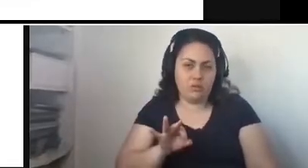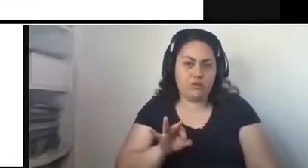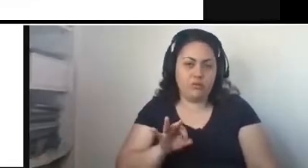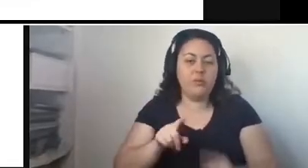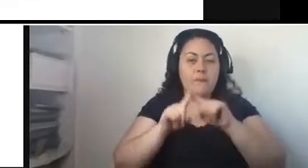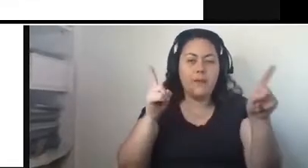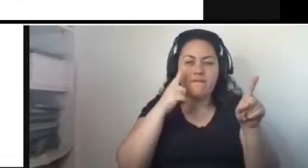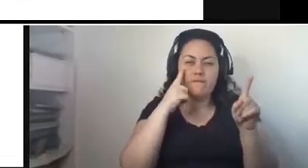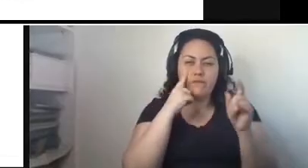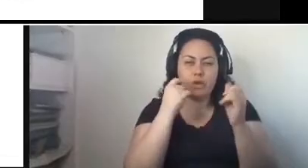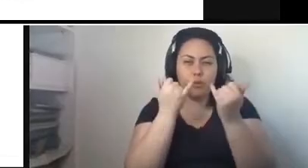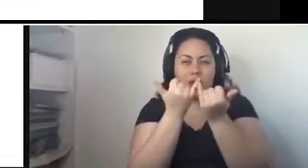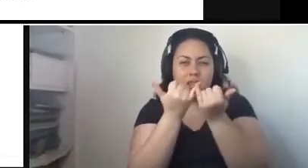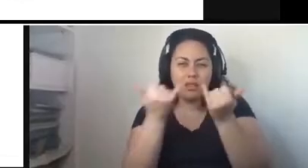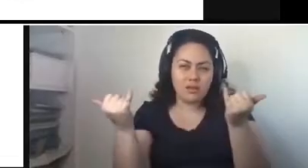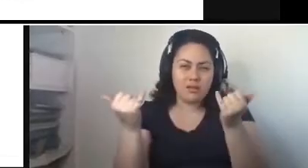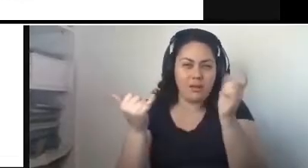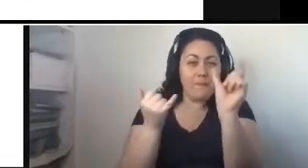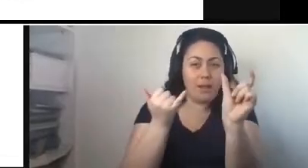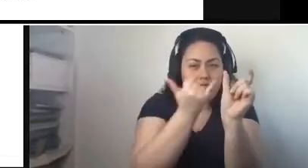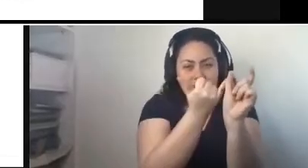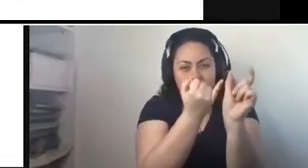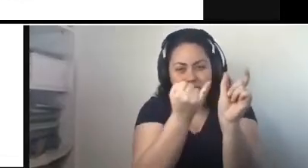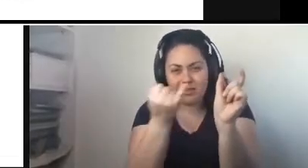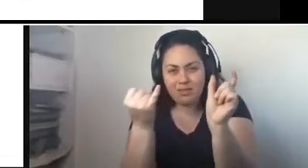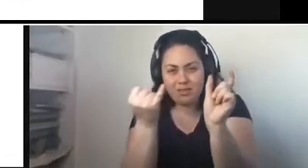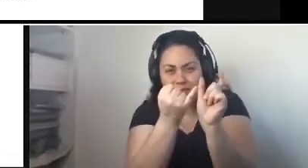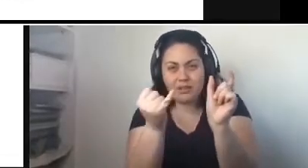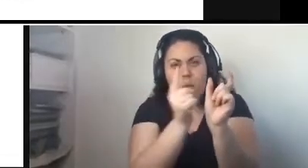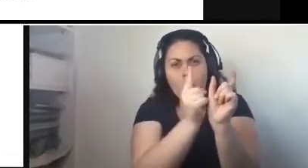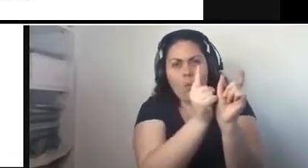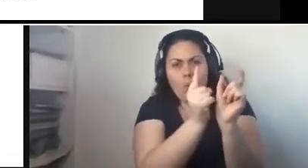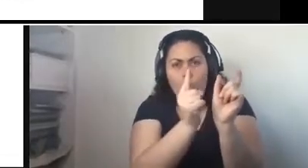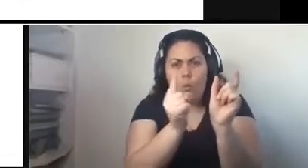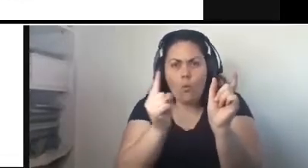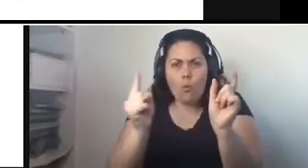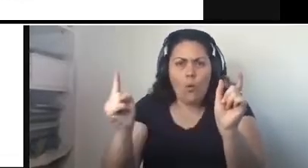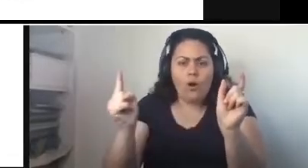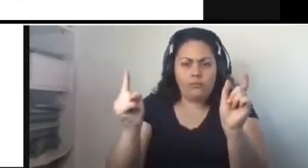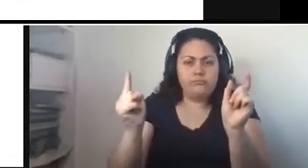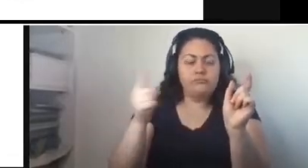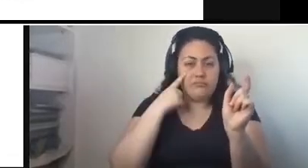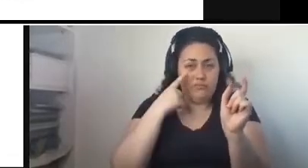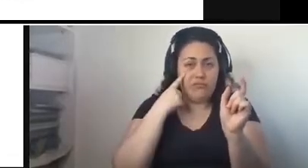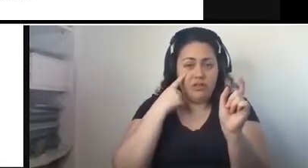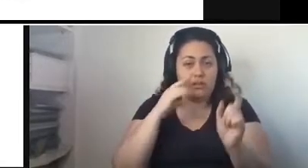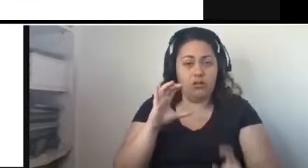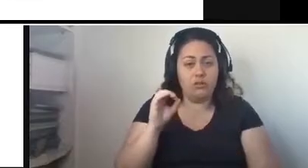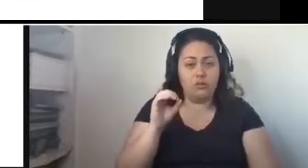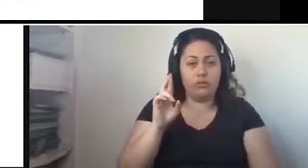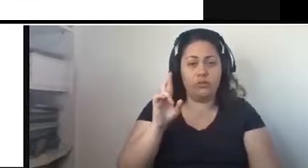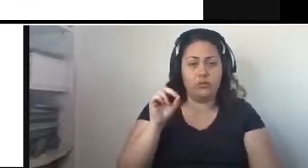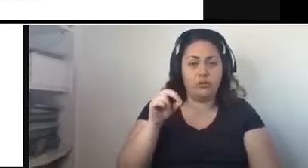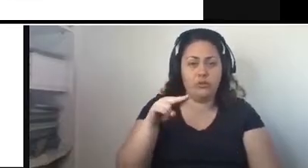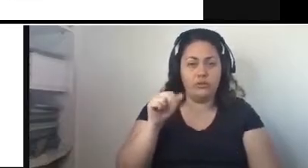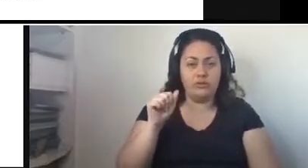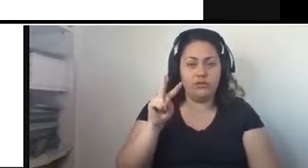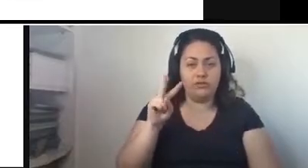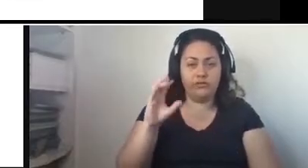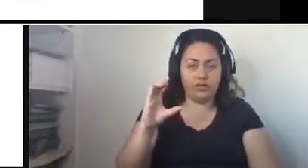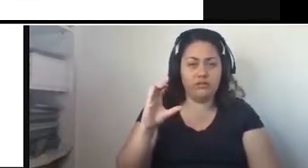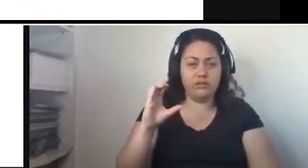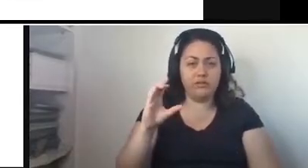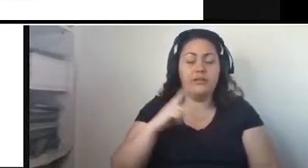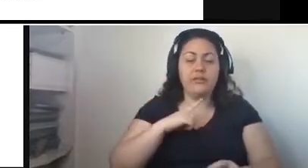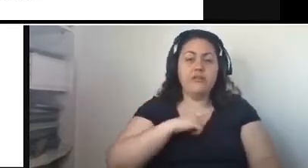a certeza dessa estimativa, está muito longa. Então, significa, você vê que a Coronavac variou de menos de 17 a 100.